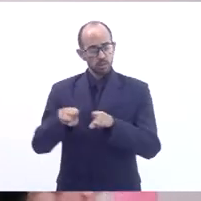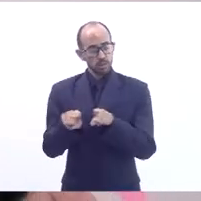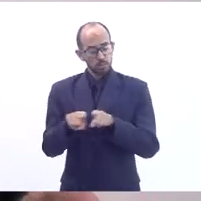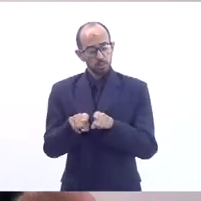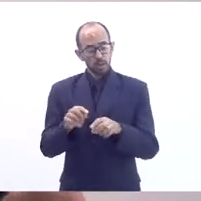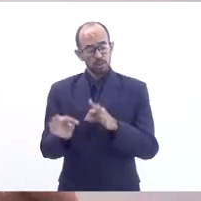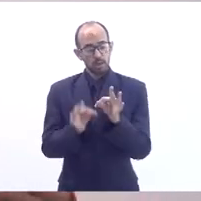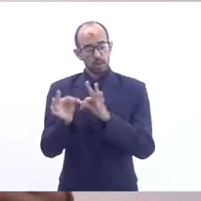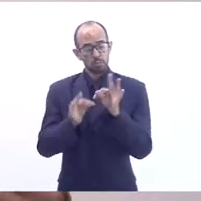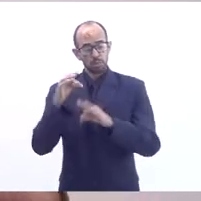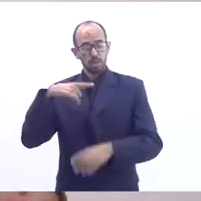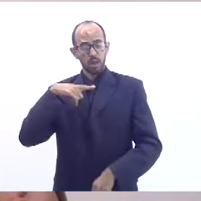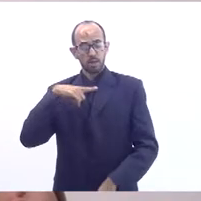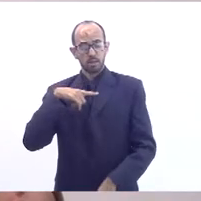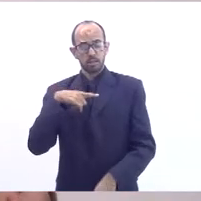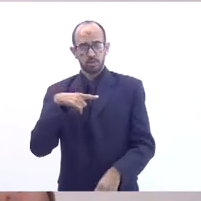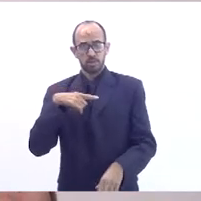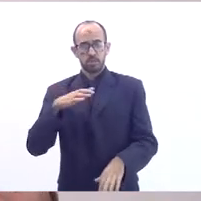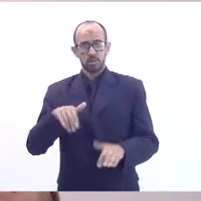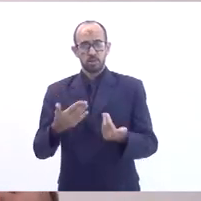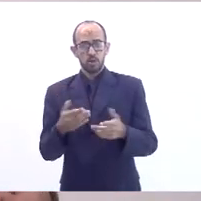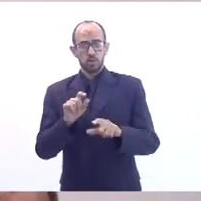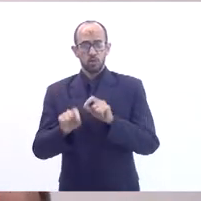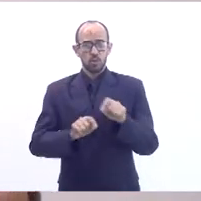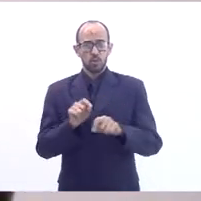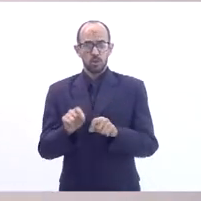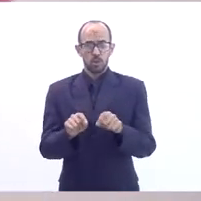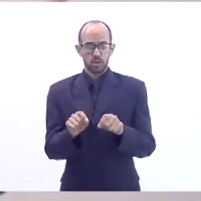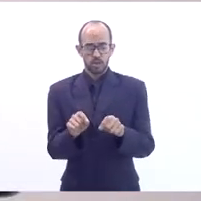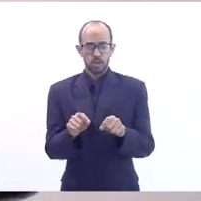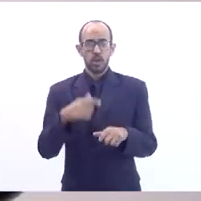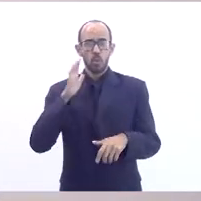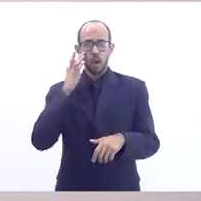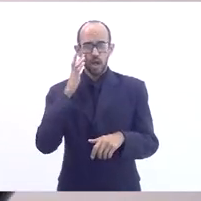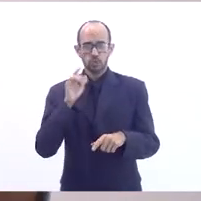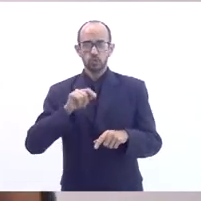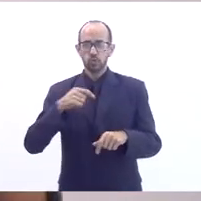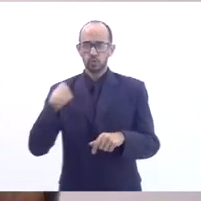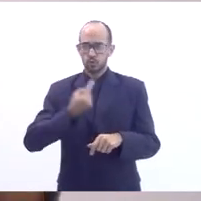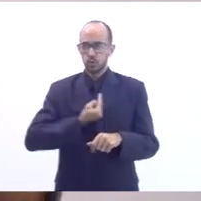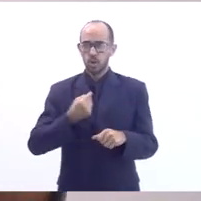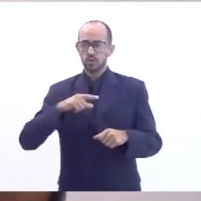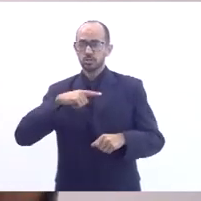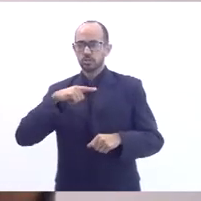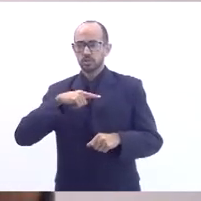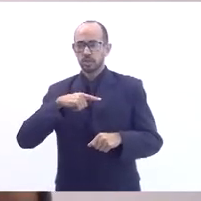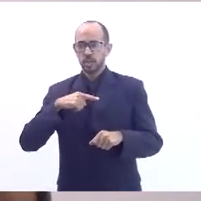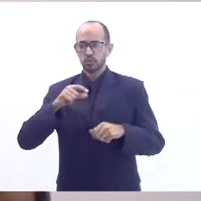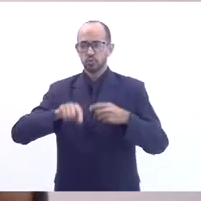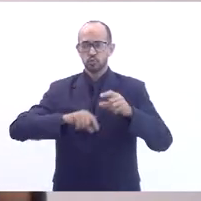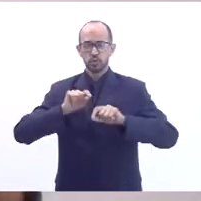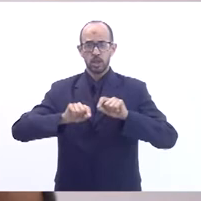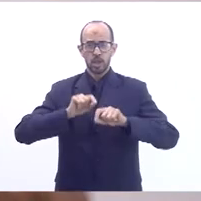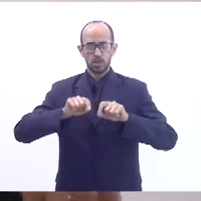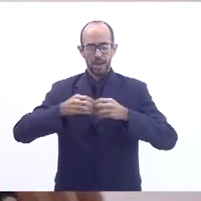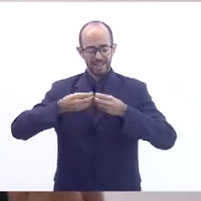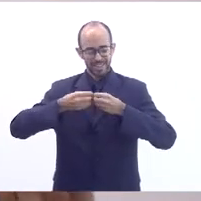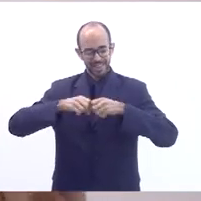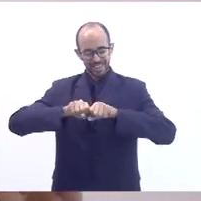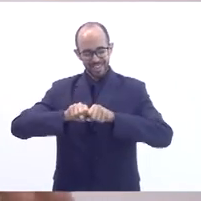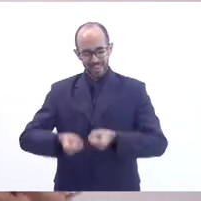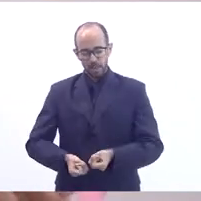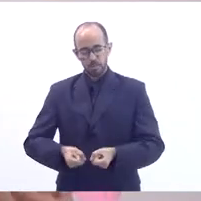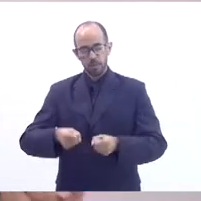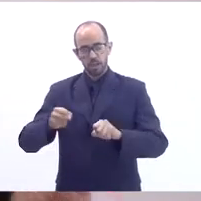terapêutico né então eu acho que a gente vem numa desconstrução né de uma de uma